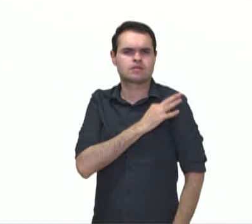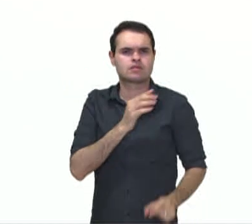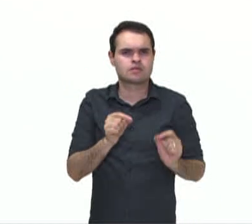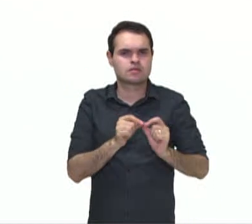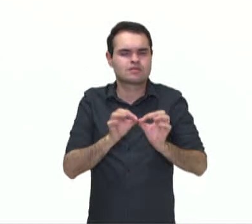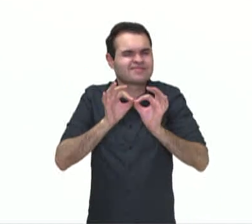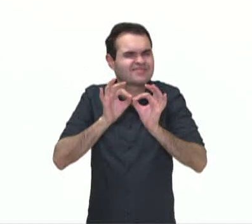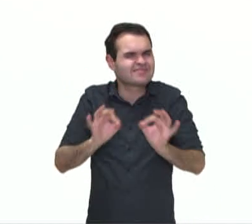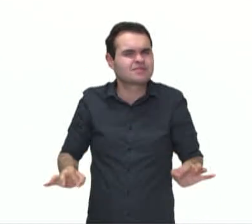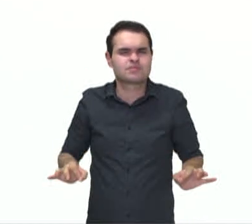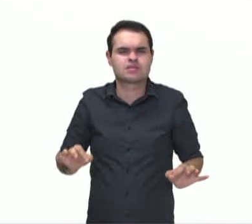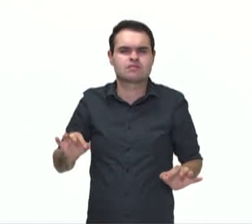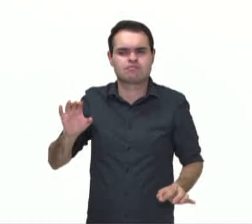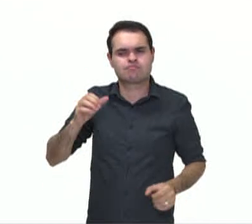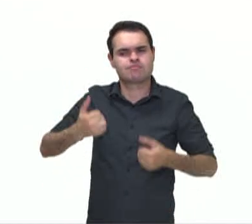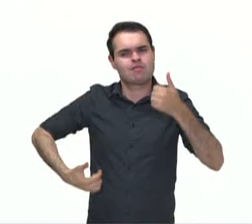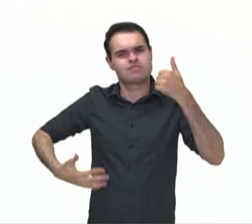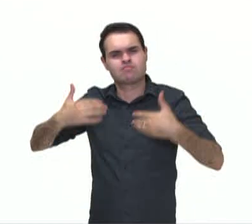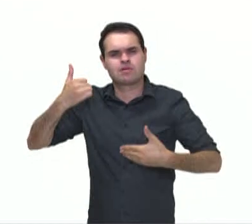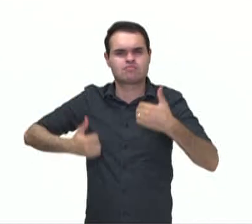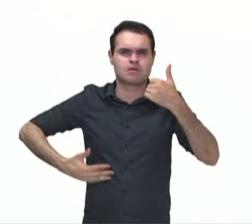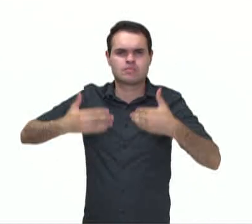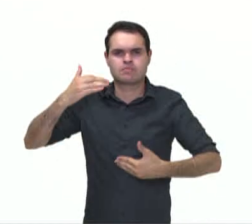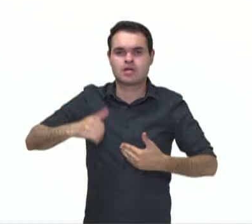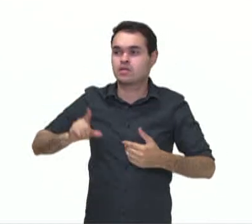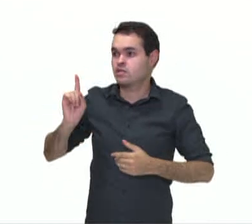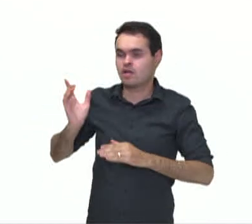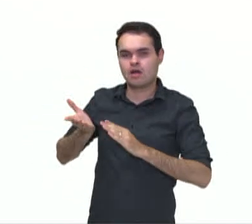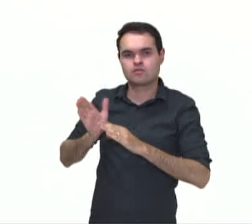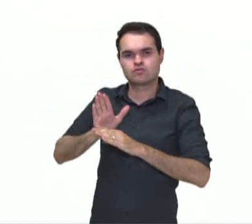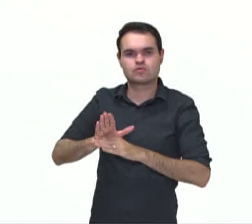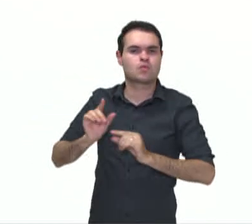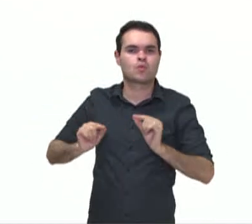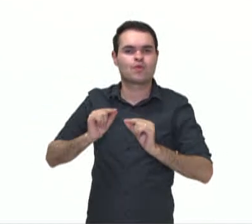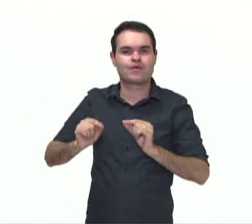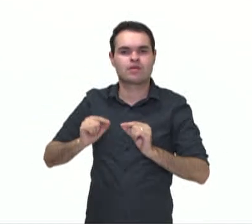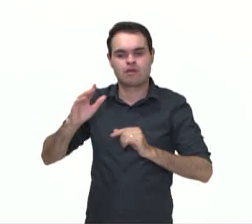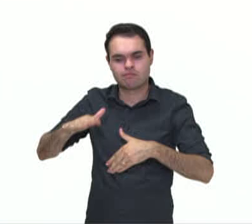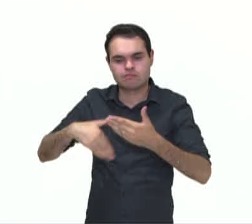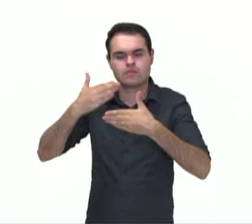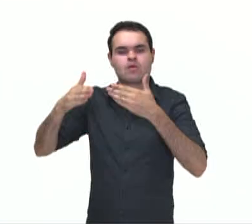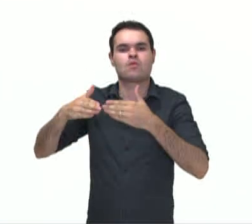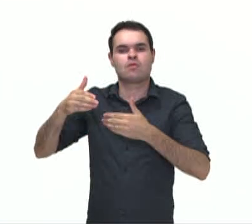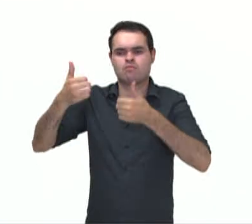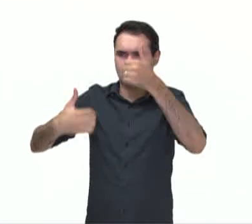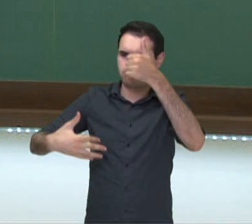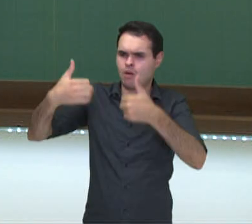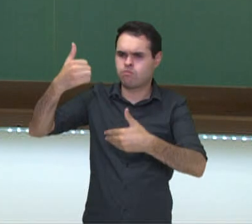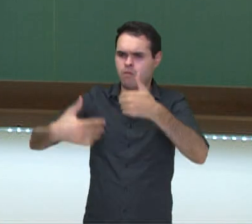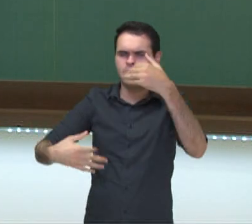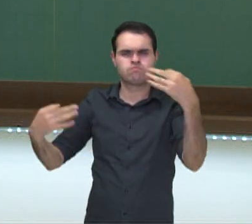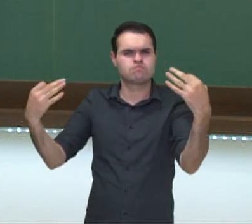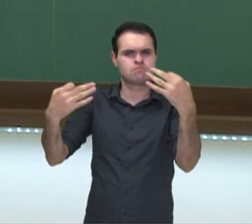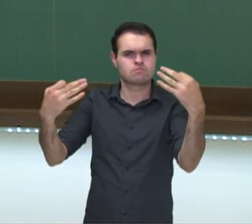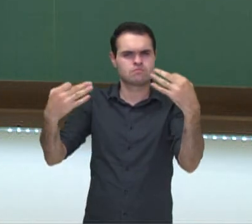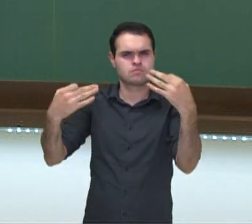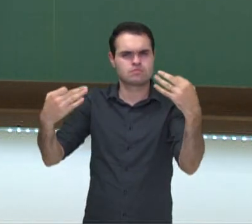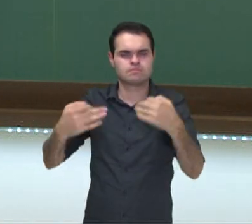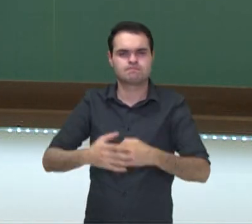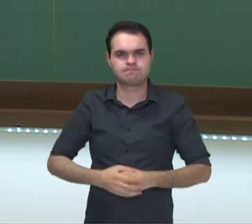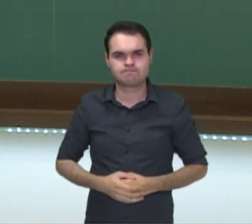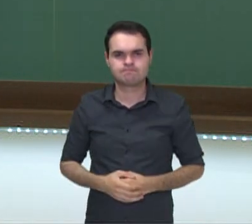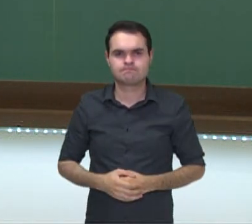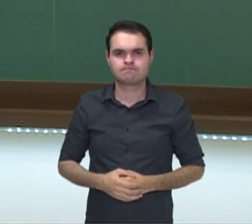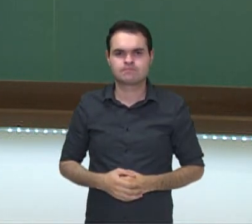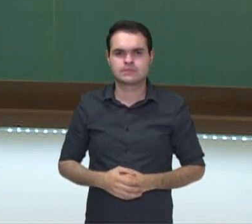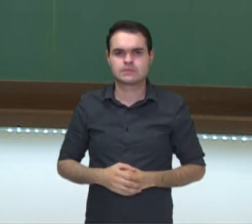de oratória e entendemos que elas nos permitem desenvolver uma fala mais eloquente, tá? Uma fala